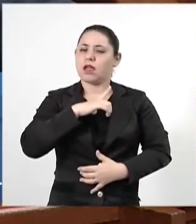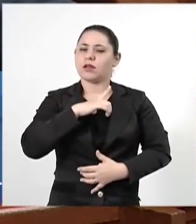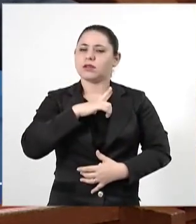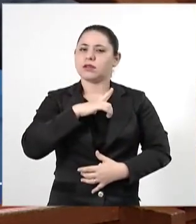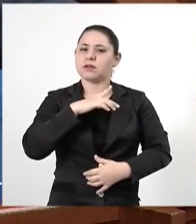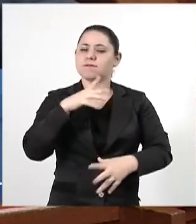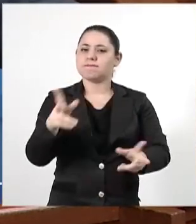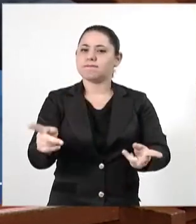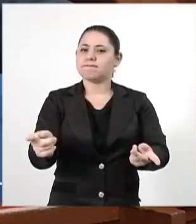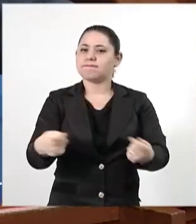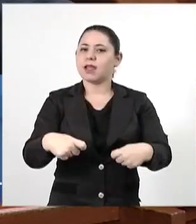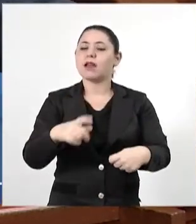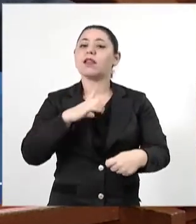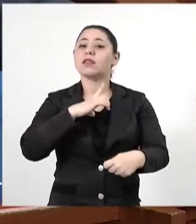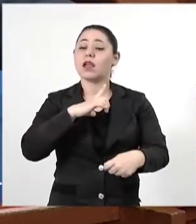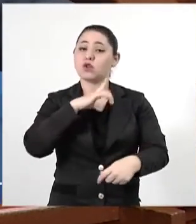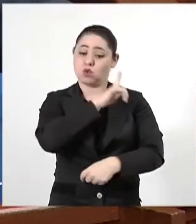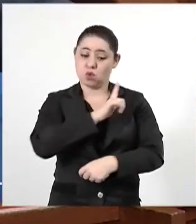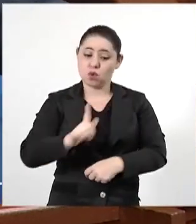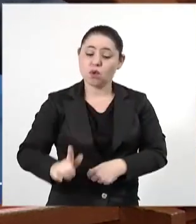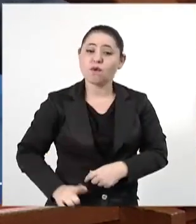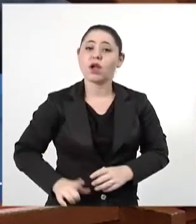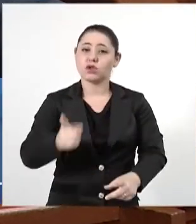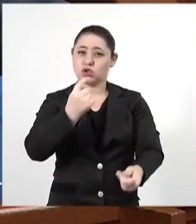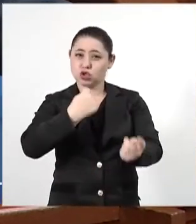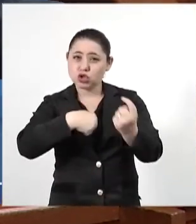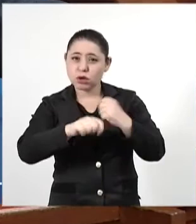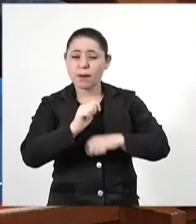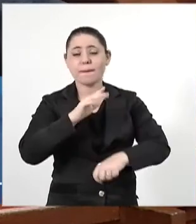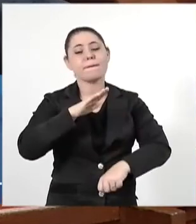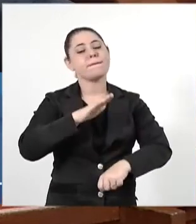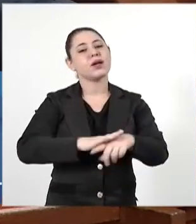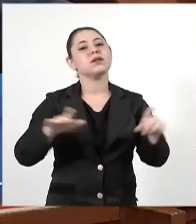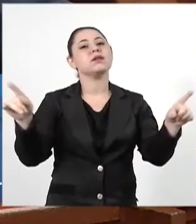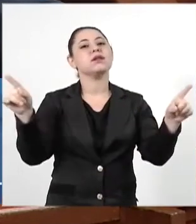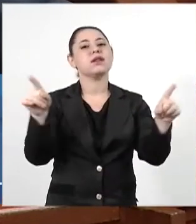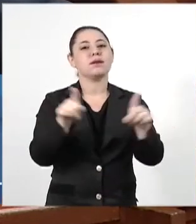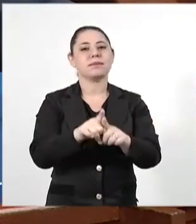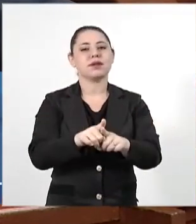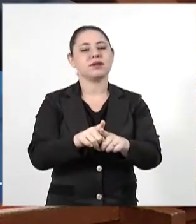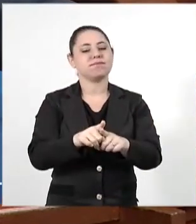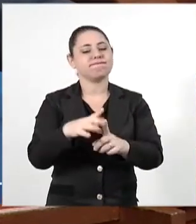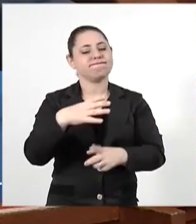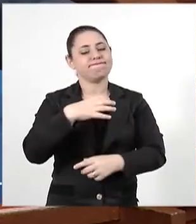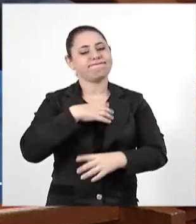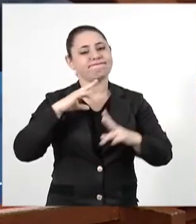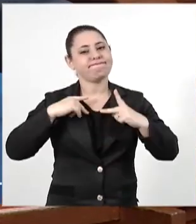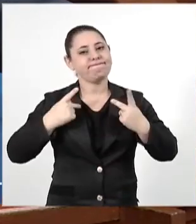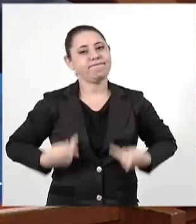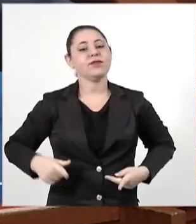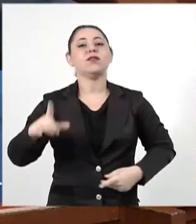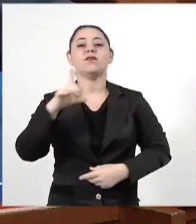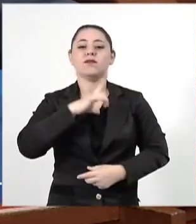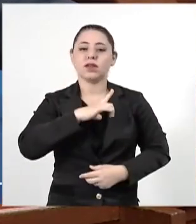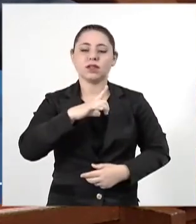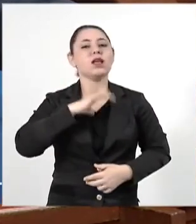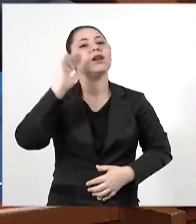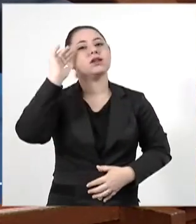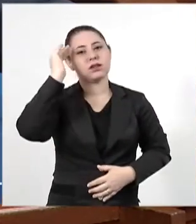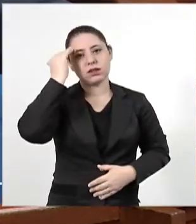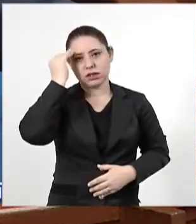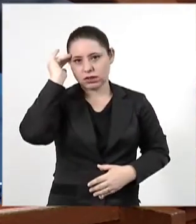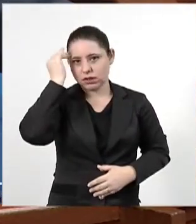capacidade de governar, de administrar, mas, sobretudo, com a sua sensibilidade humana, haverá de